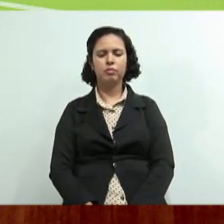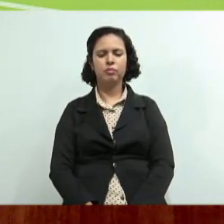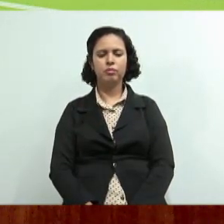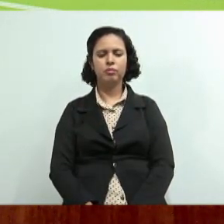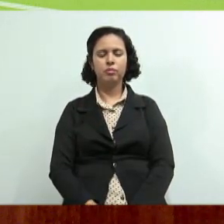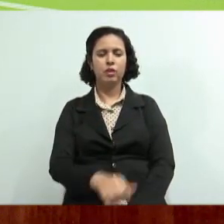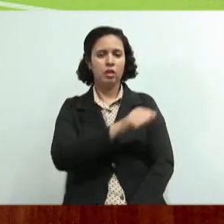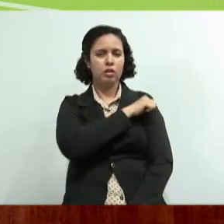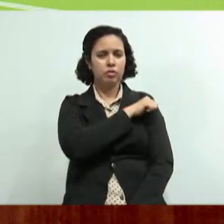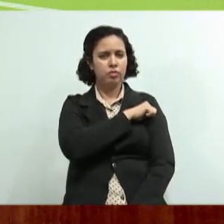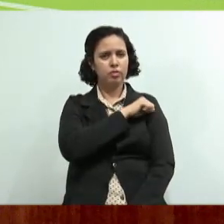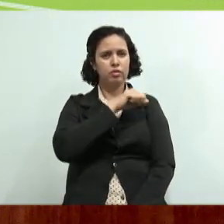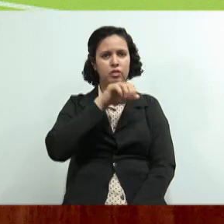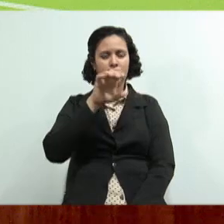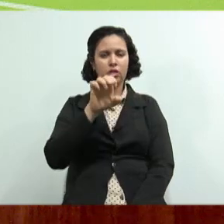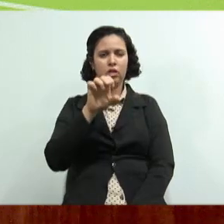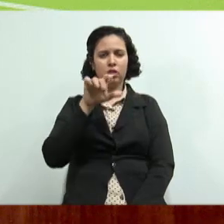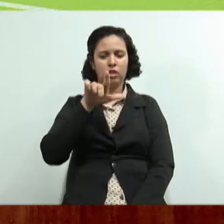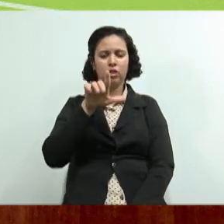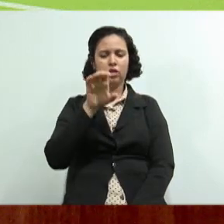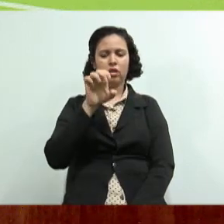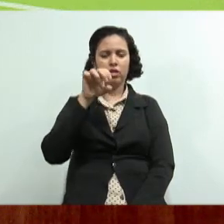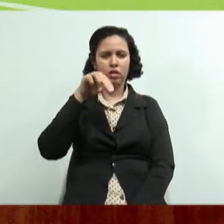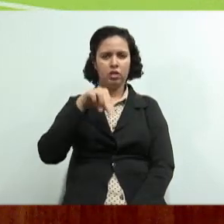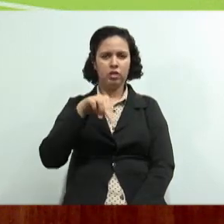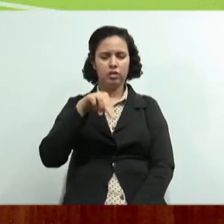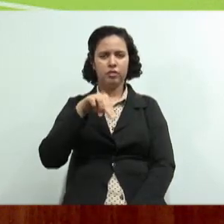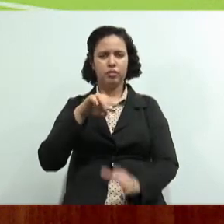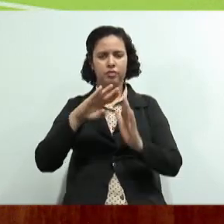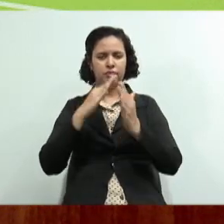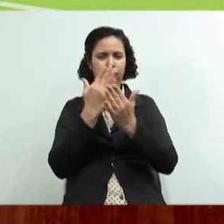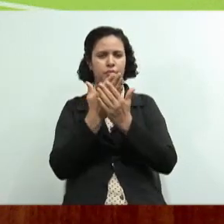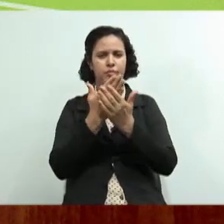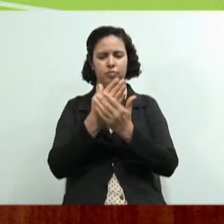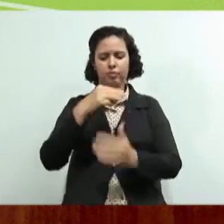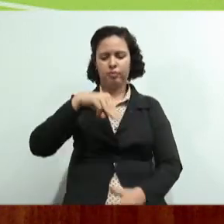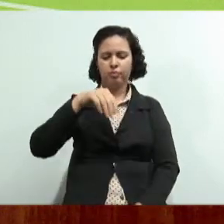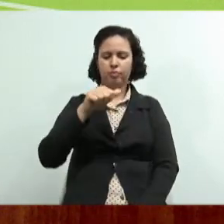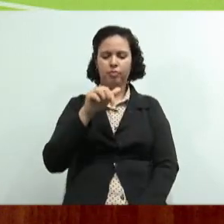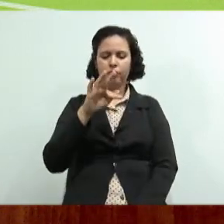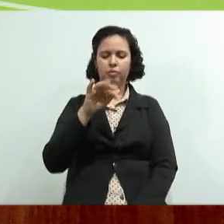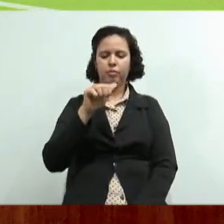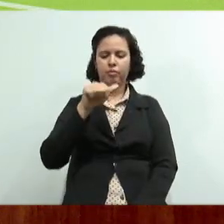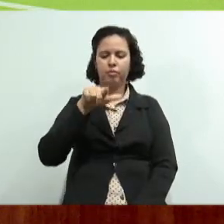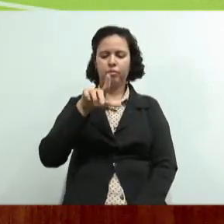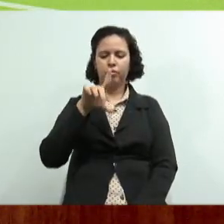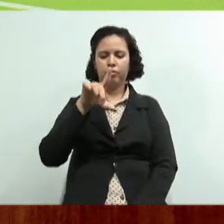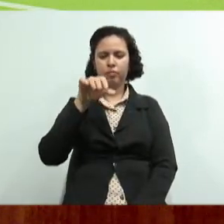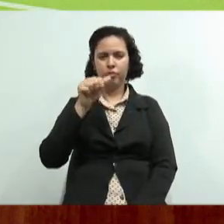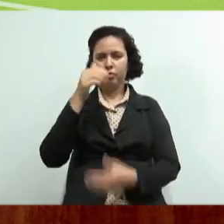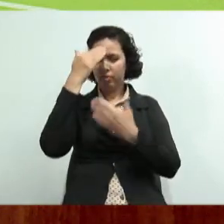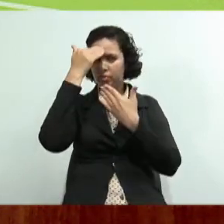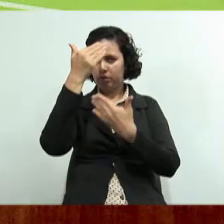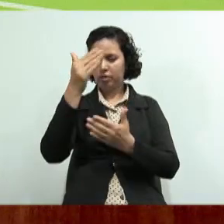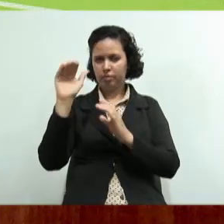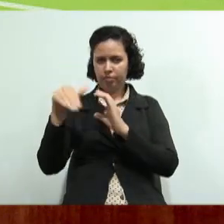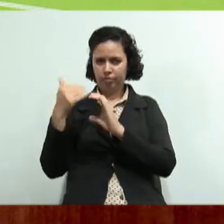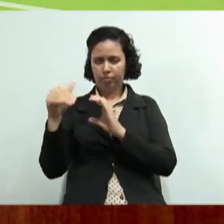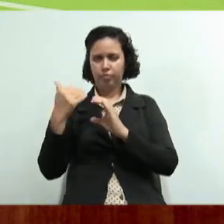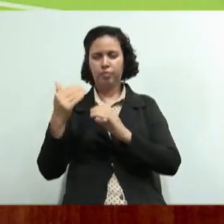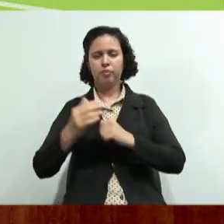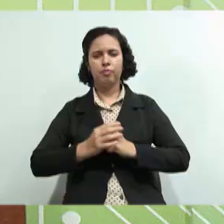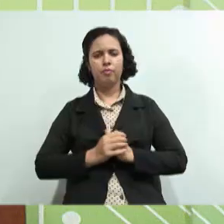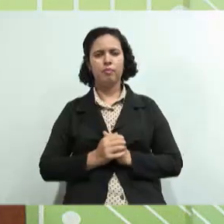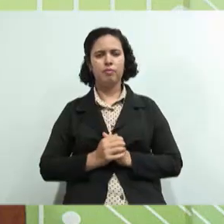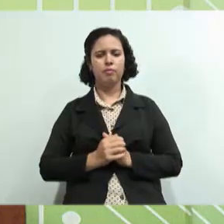e a aluna Ellen da Escola Mafalda Rodrigues. Muito obrigado pelo envio das fotos.